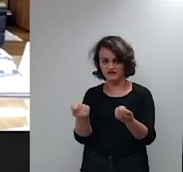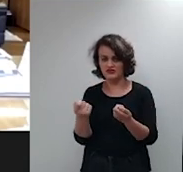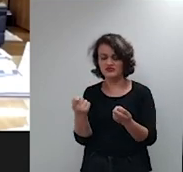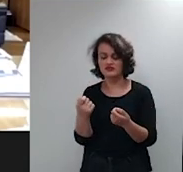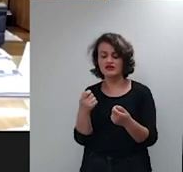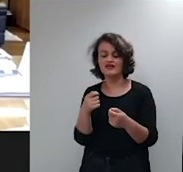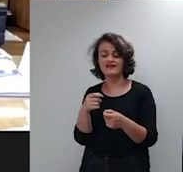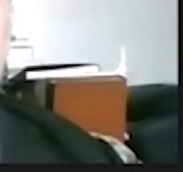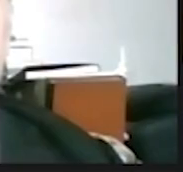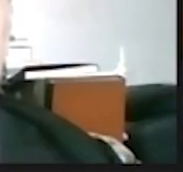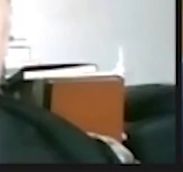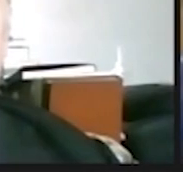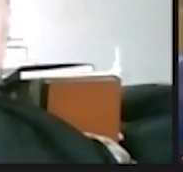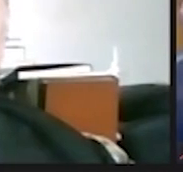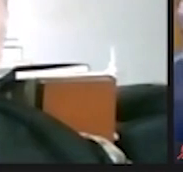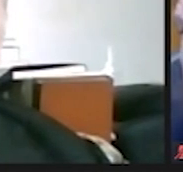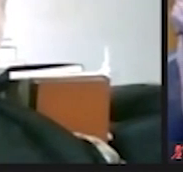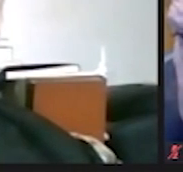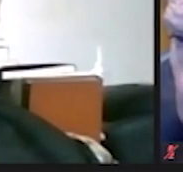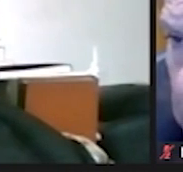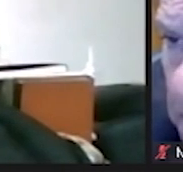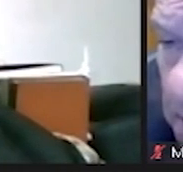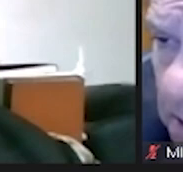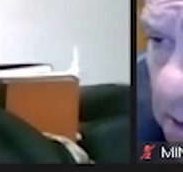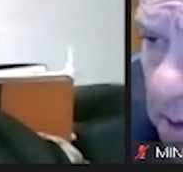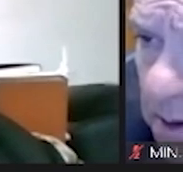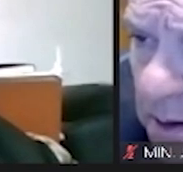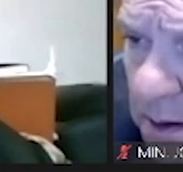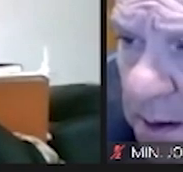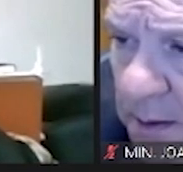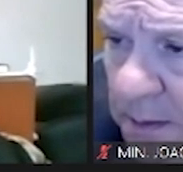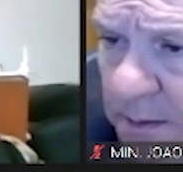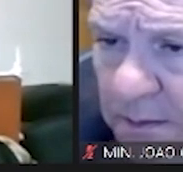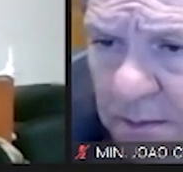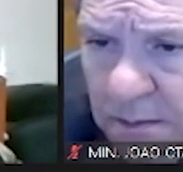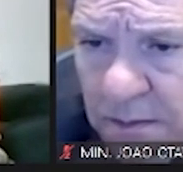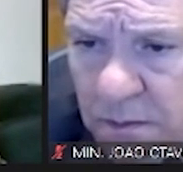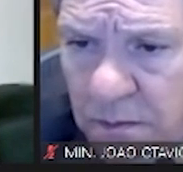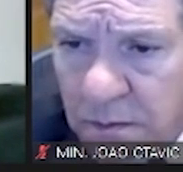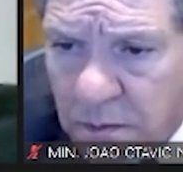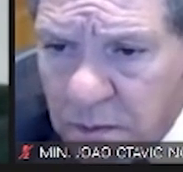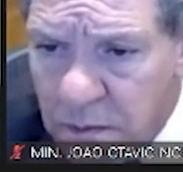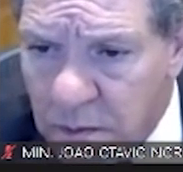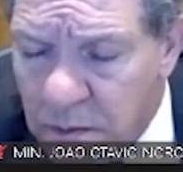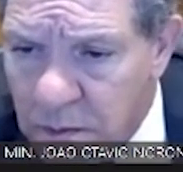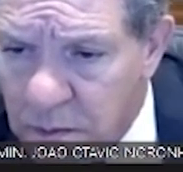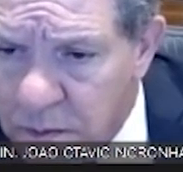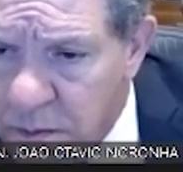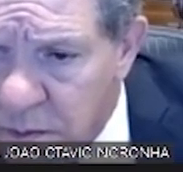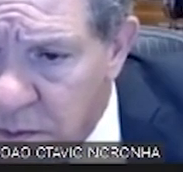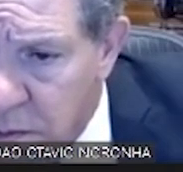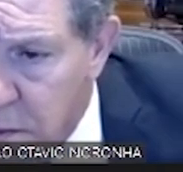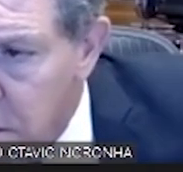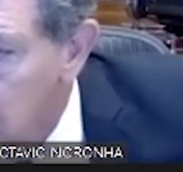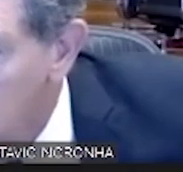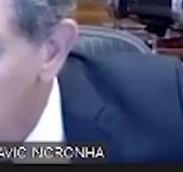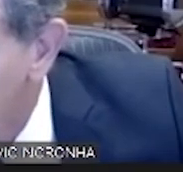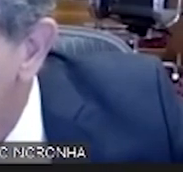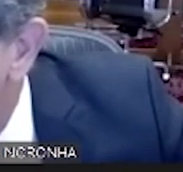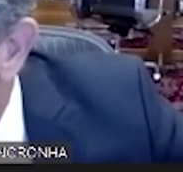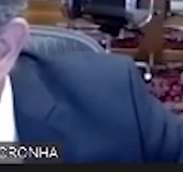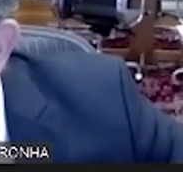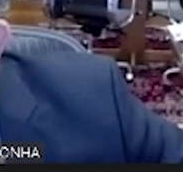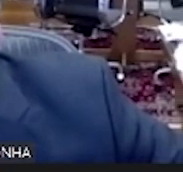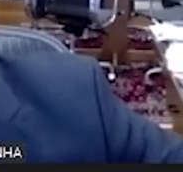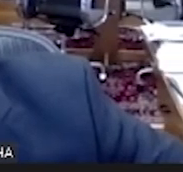deferida pelo juízo Estadual nos termos estabelecidos pelo artigo 93 da Constituição Federal a turma entendeu que